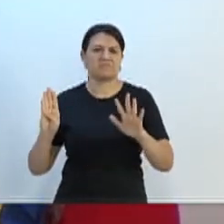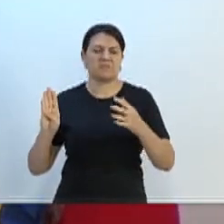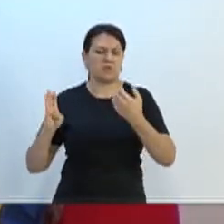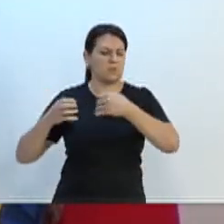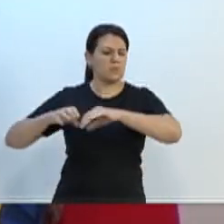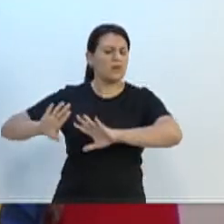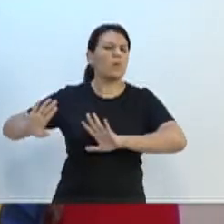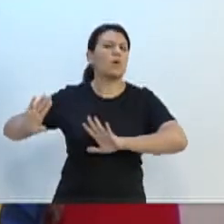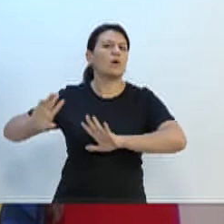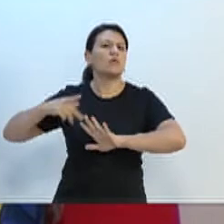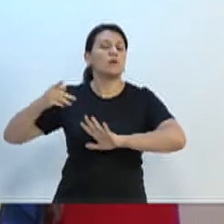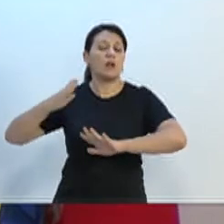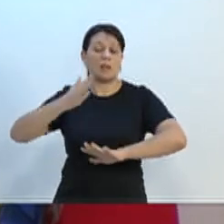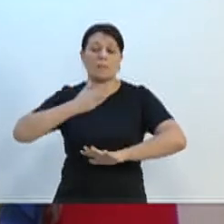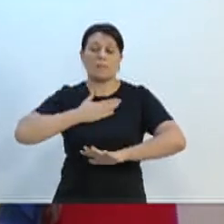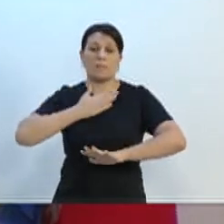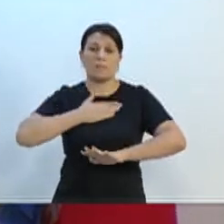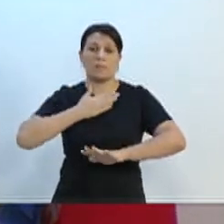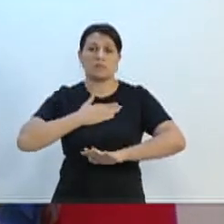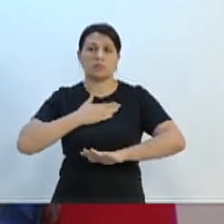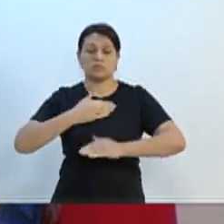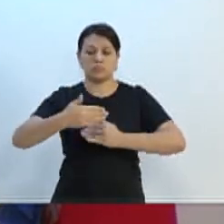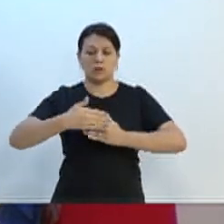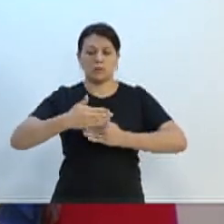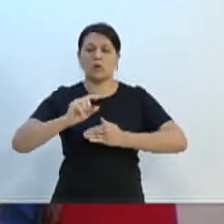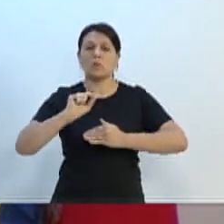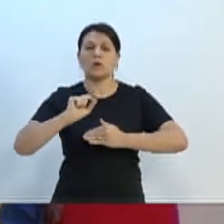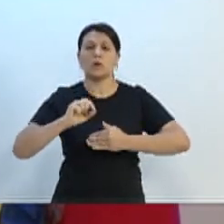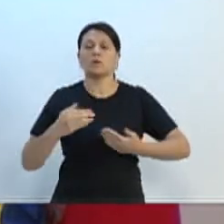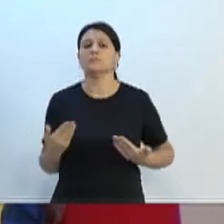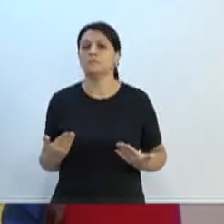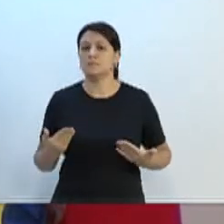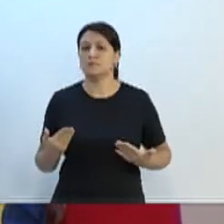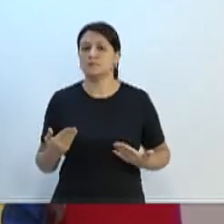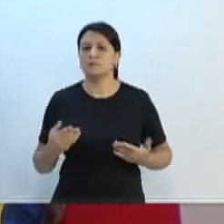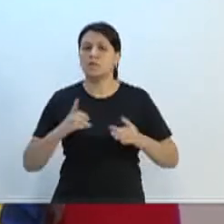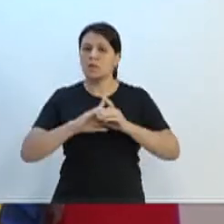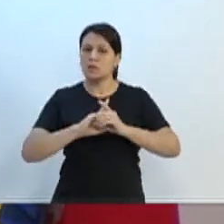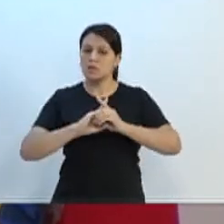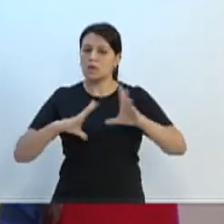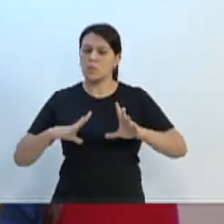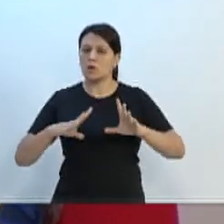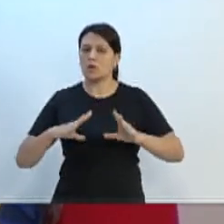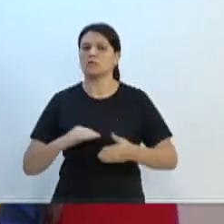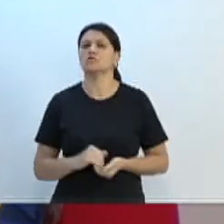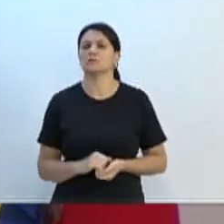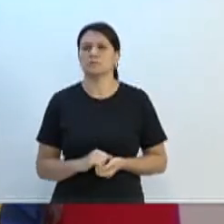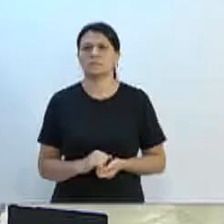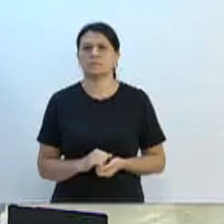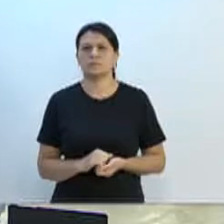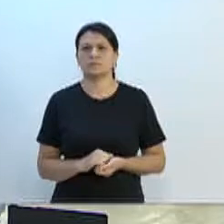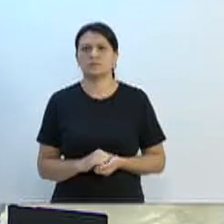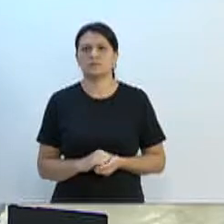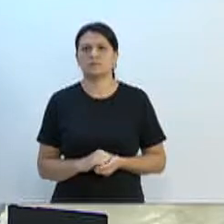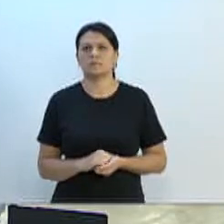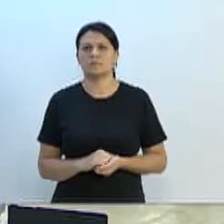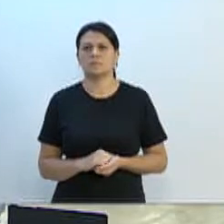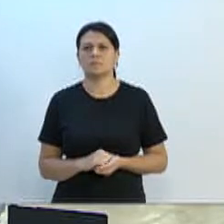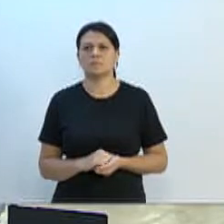só tocar na linha que é a nossa linha aqui, que é a parte democrática do processo. Perfeito. Vereador Ito. Deixa eu dar uma